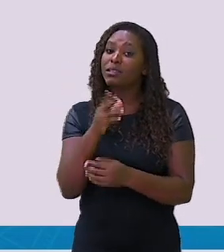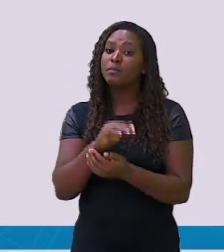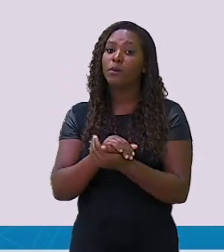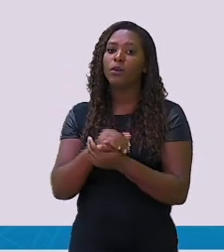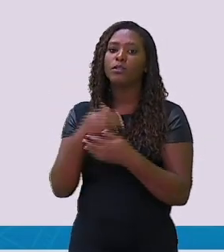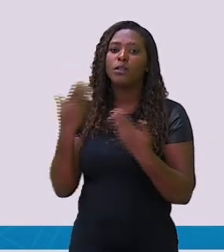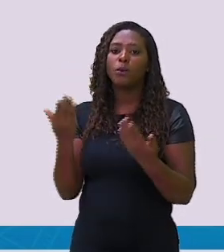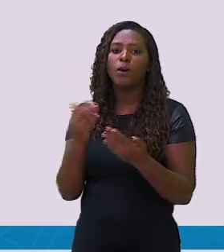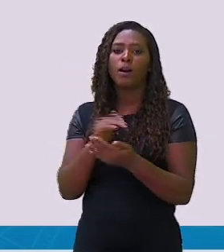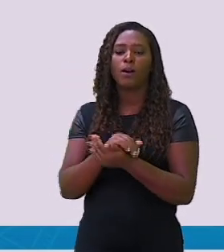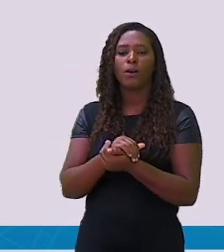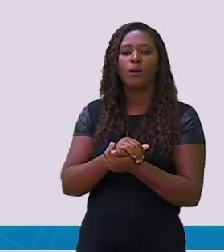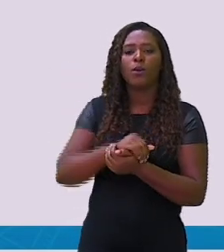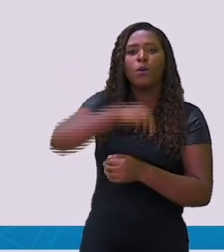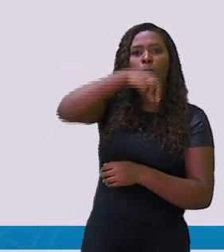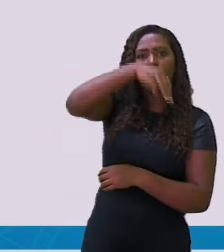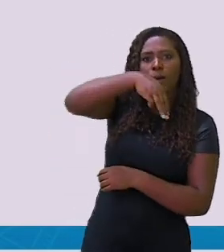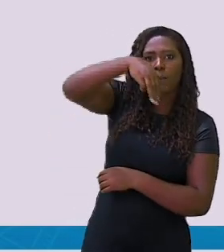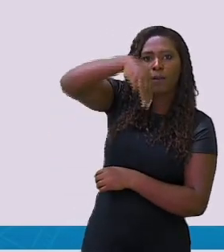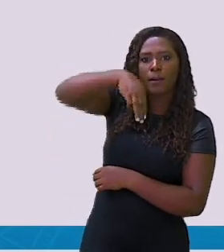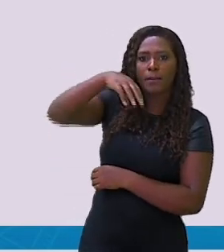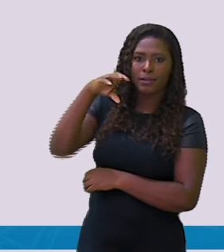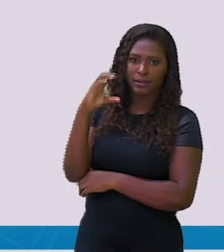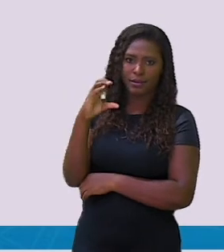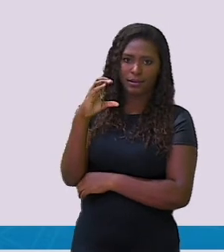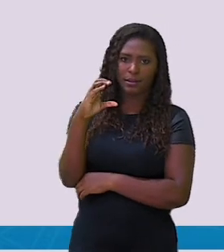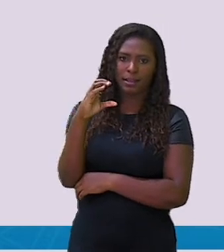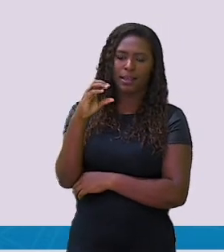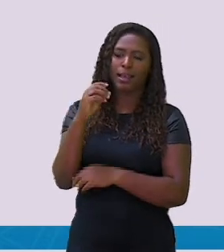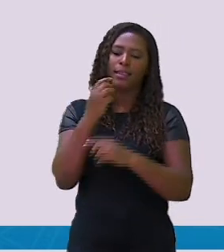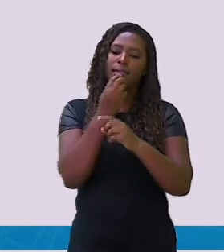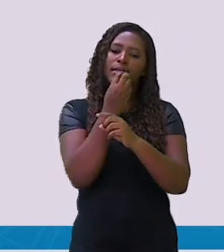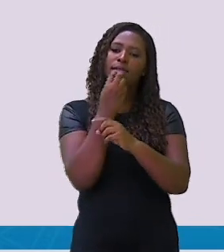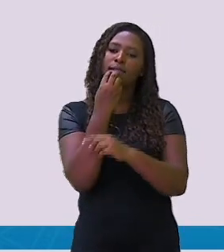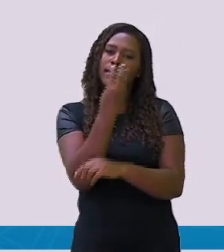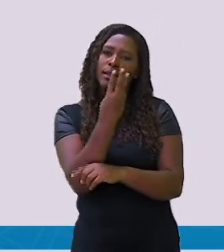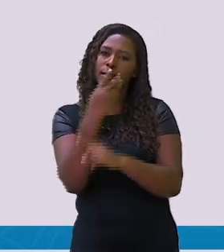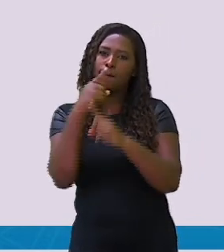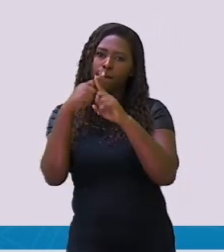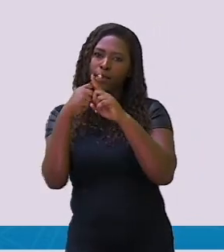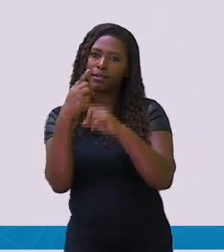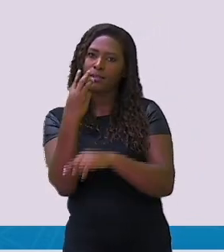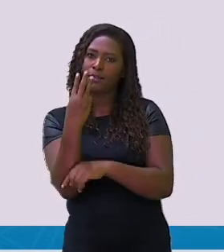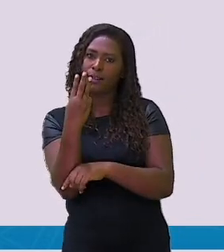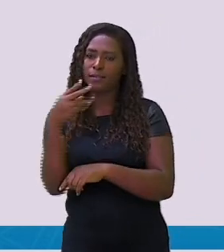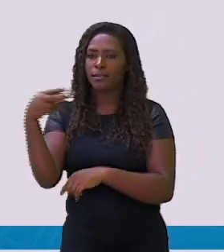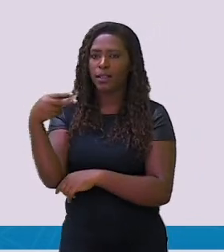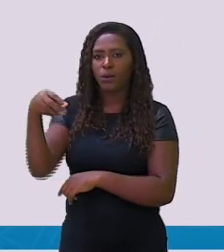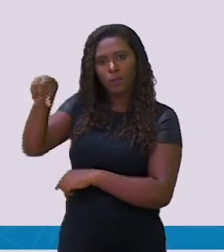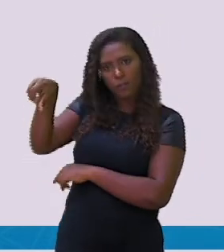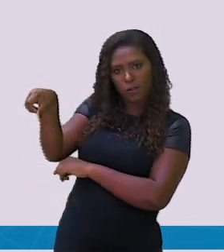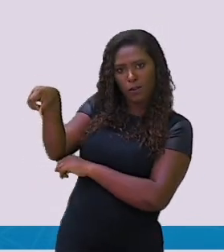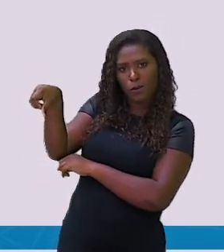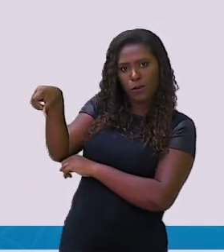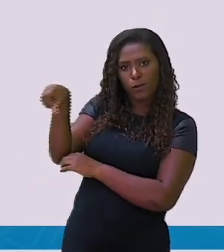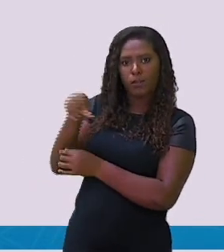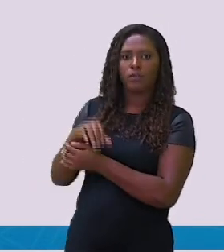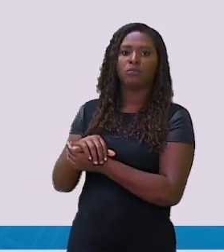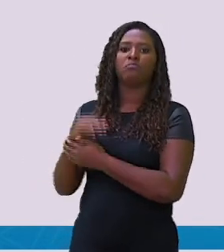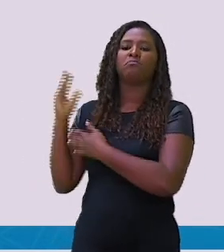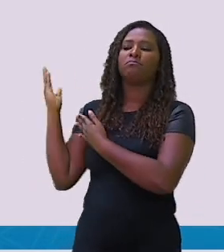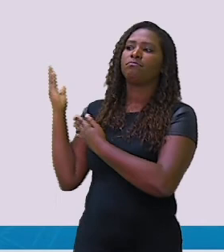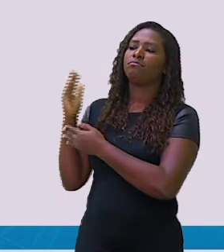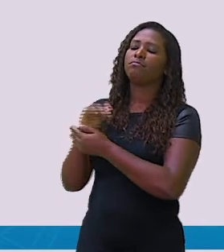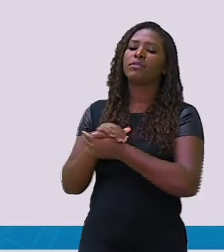três então o MMC aqui é 3 x 3 que é igual a 9 então denominador aqui